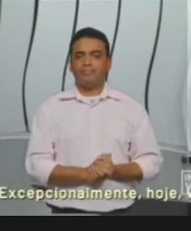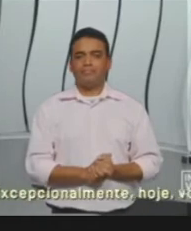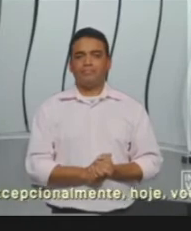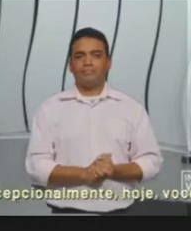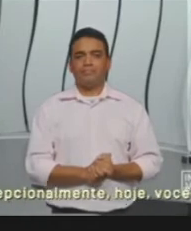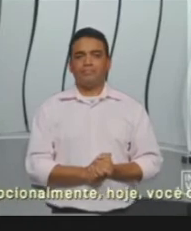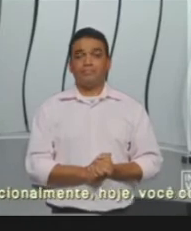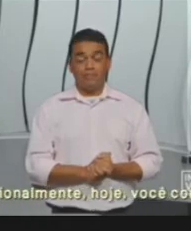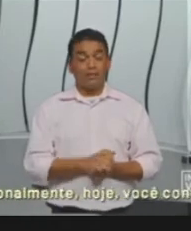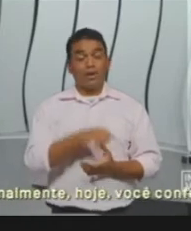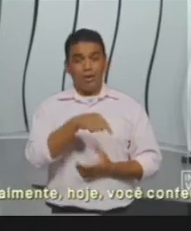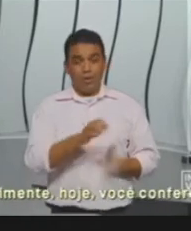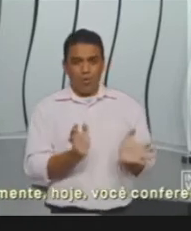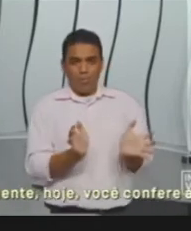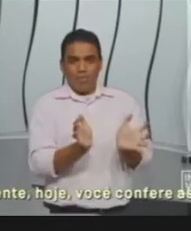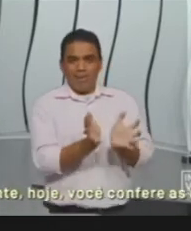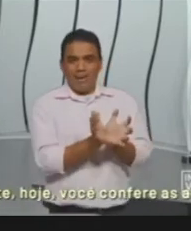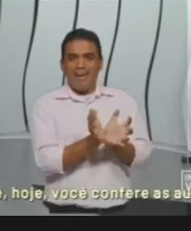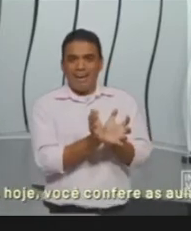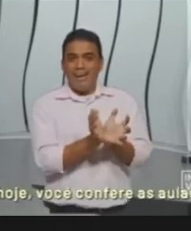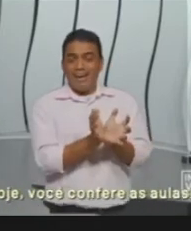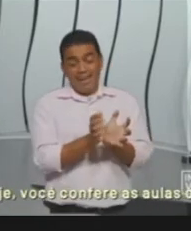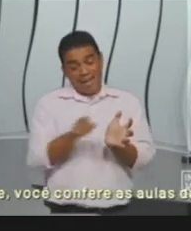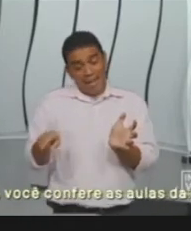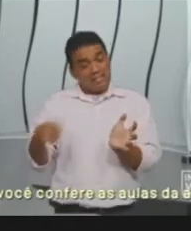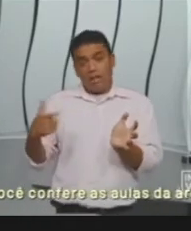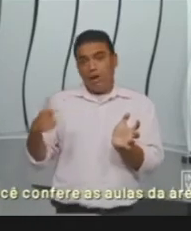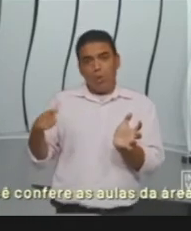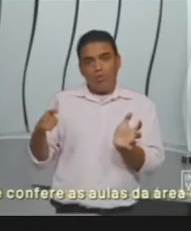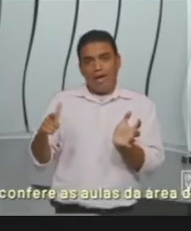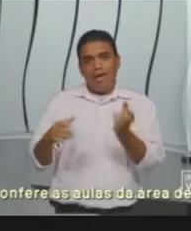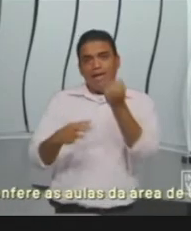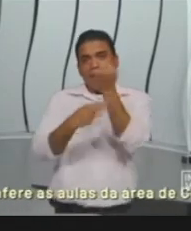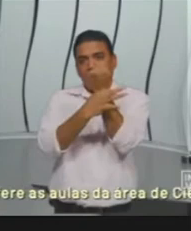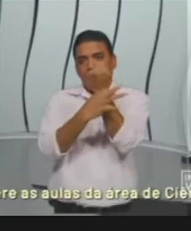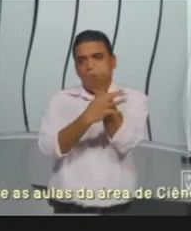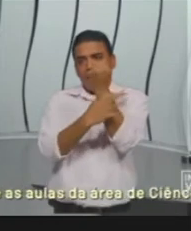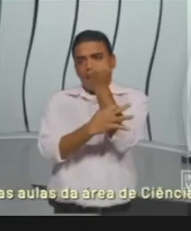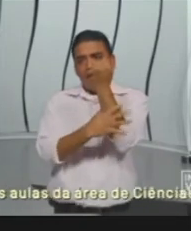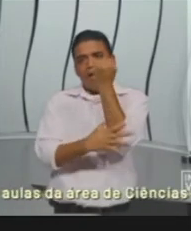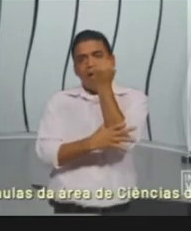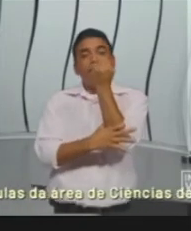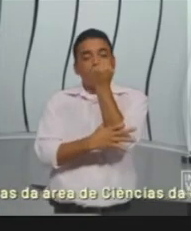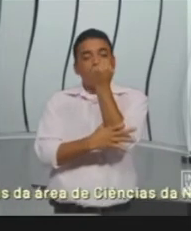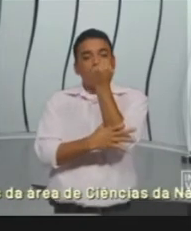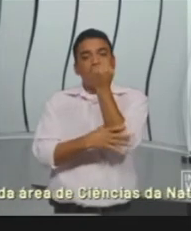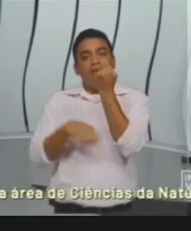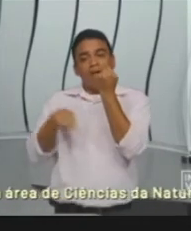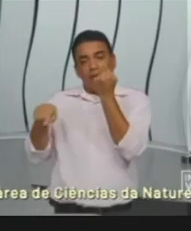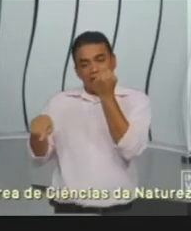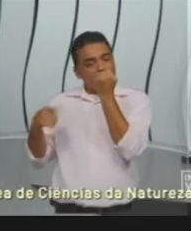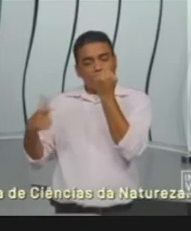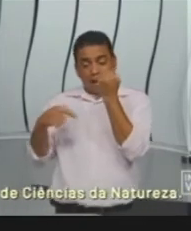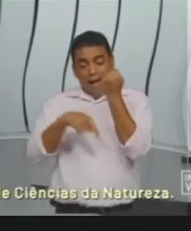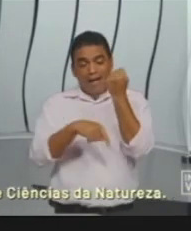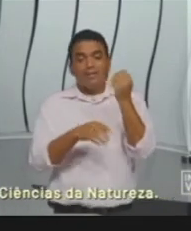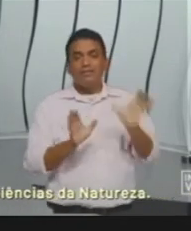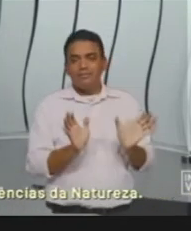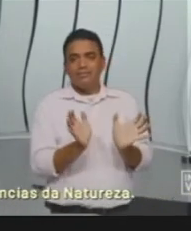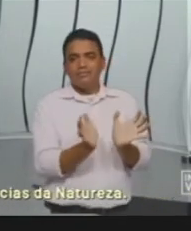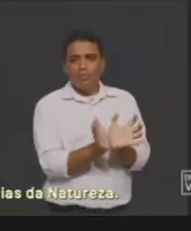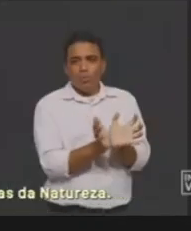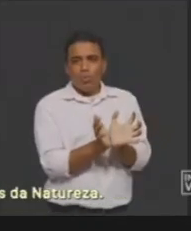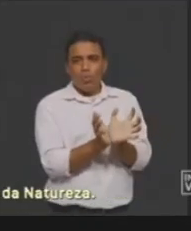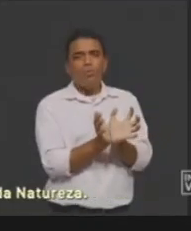E os vertebrados, que obviamente, se os invertebrados não têm coluna vertebral, esses representantes então vão possuir